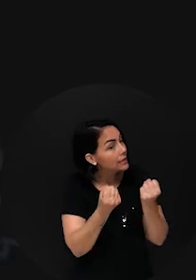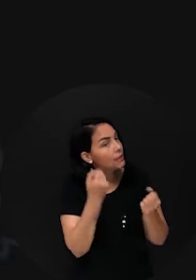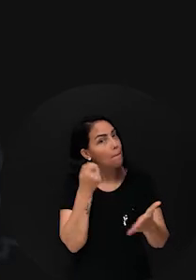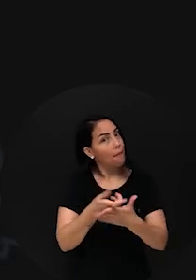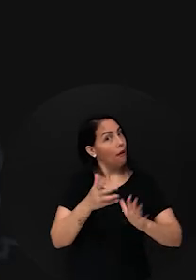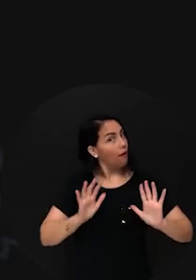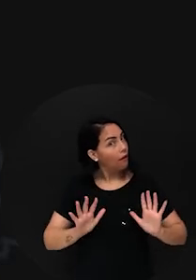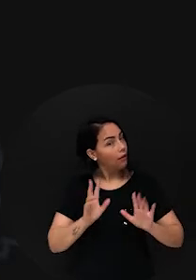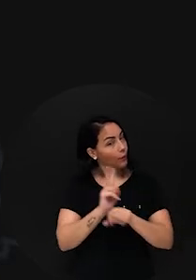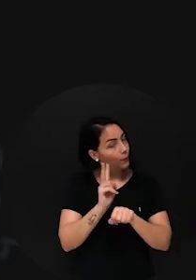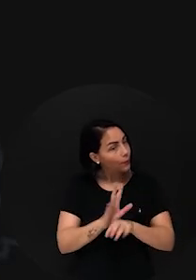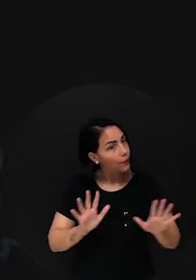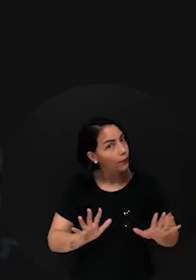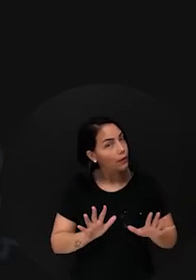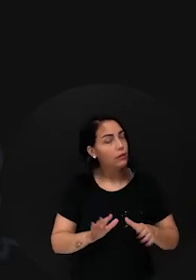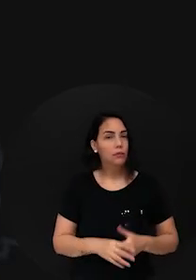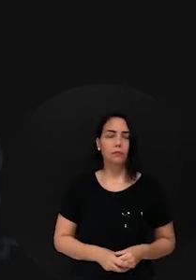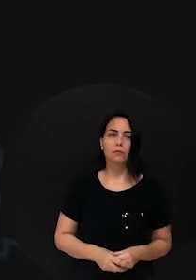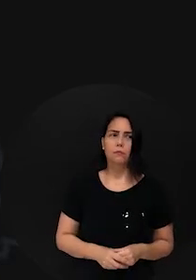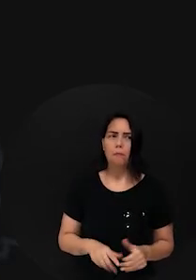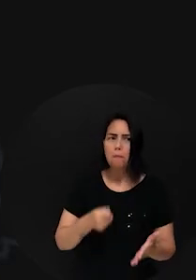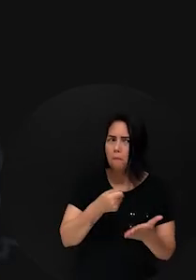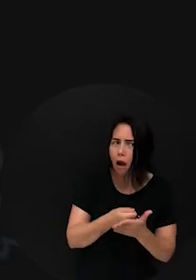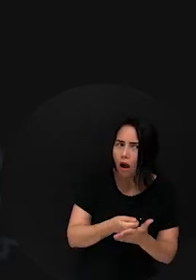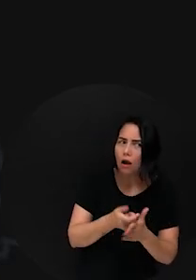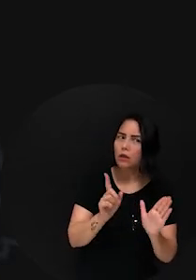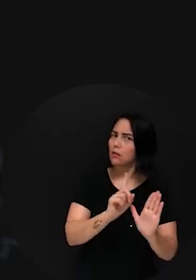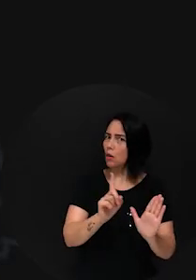Sim, com certeza. Precisa pagar? Não. Olha lá.